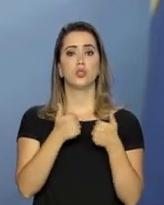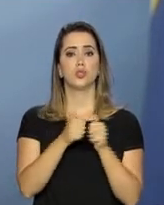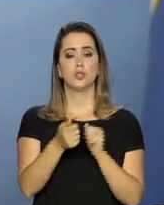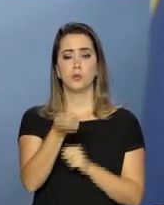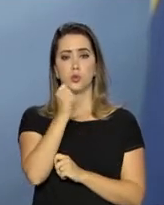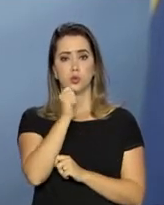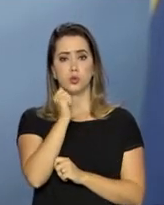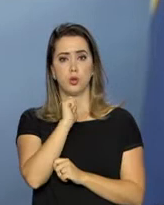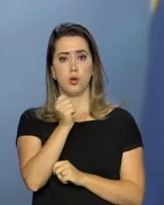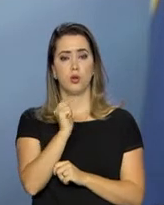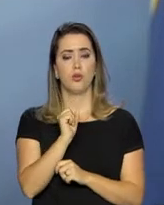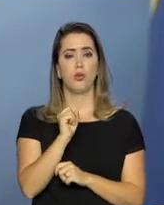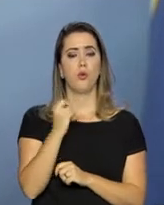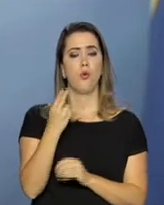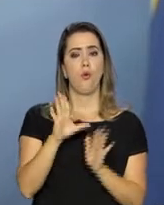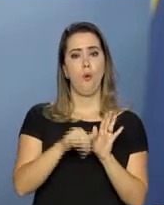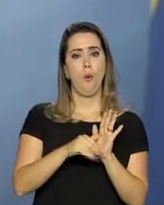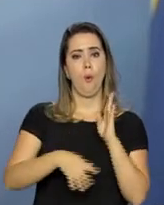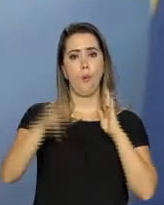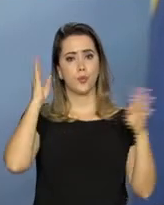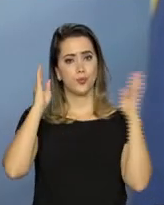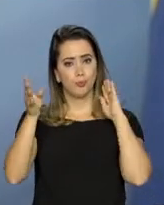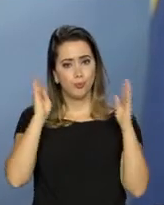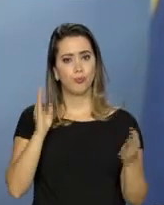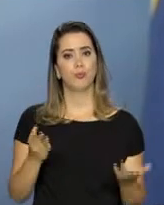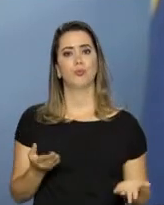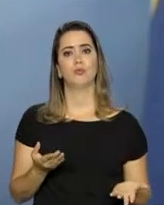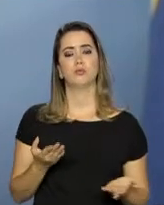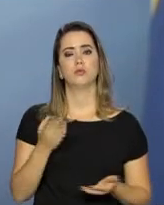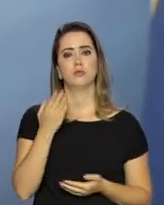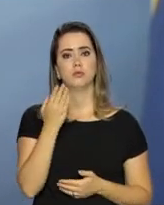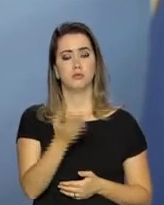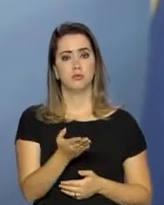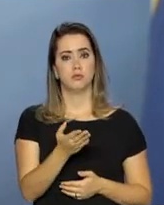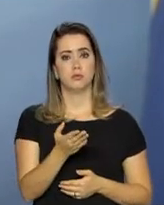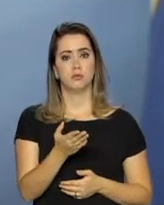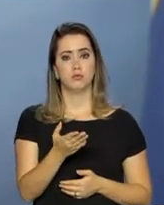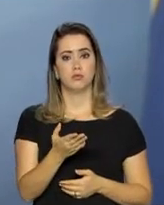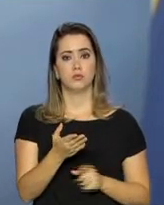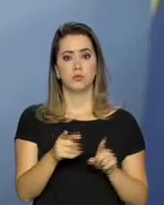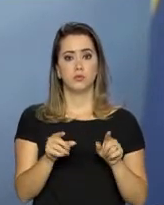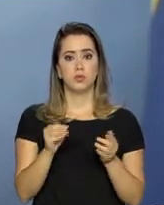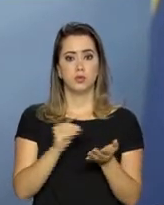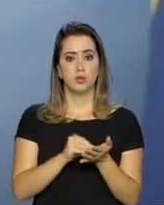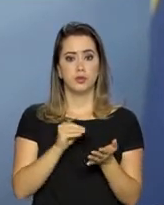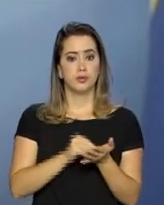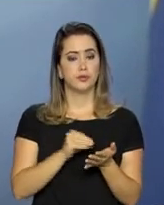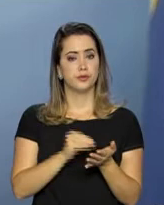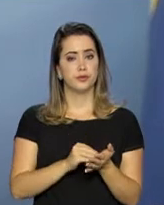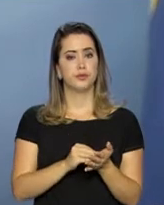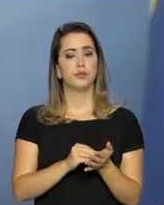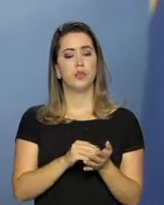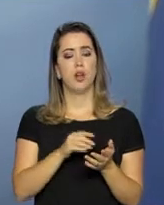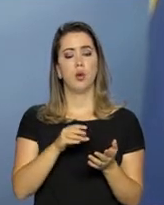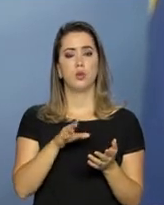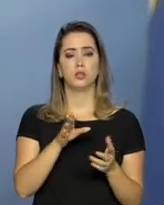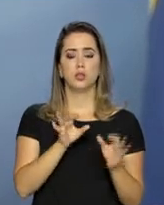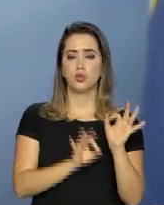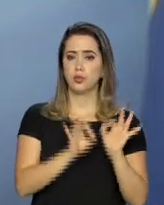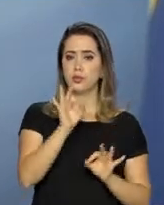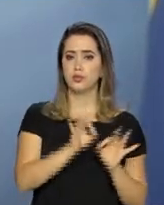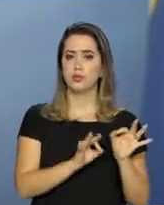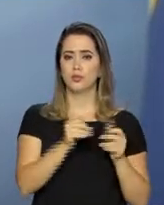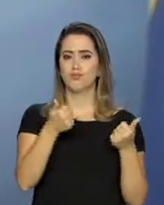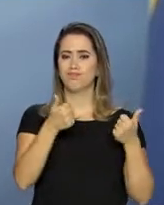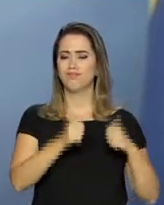drogas o roubo de cargas a desordem sabemos todos é a